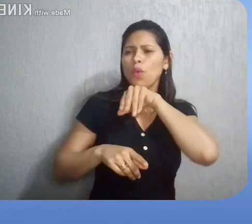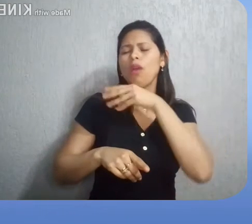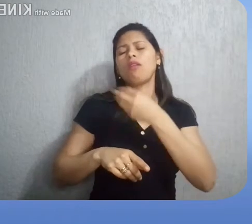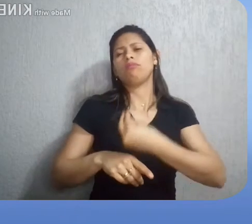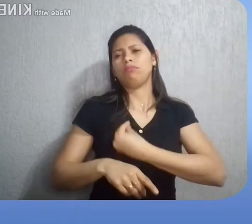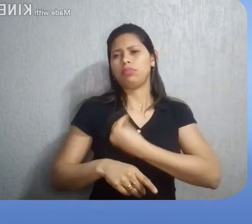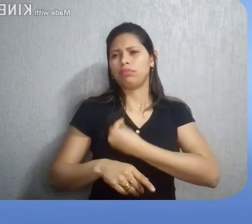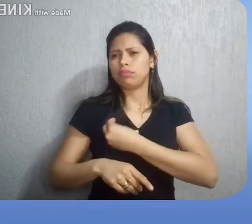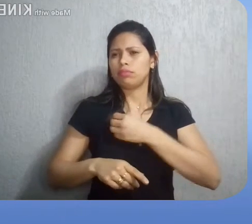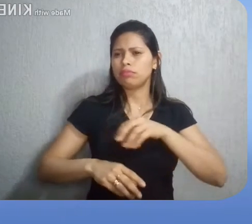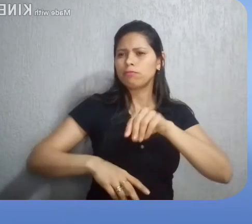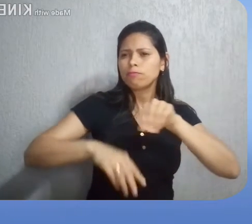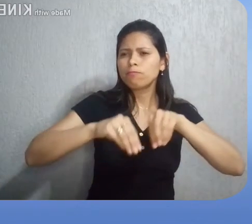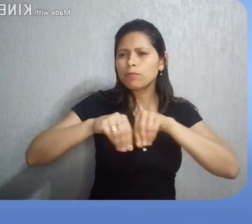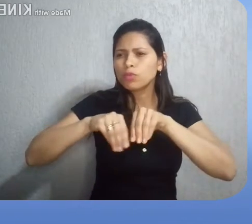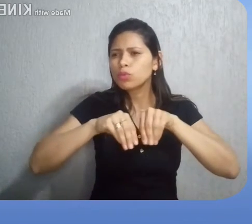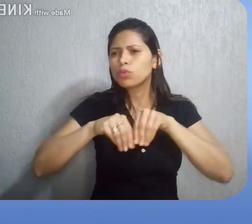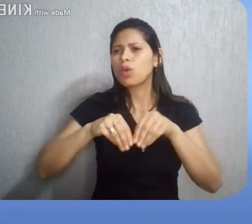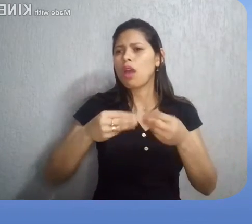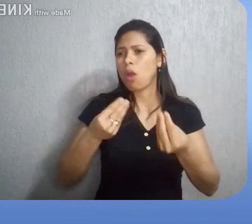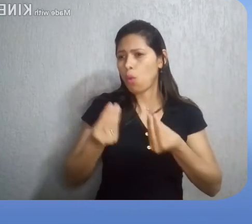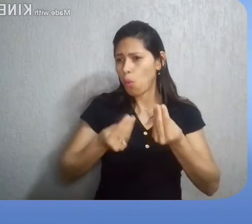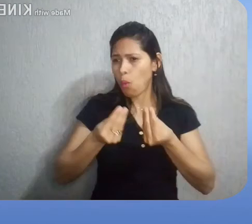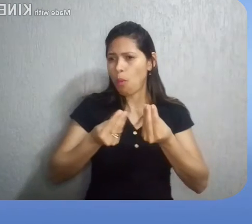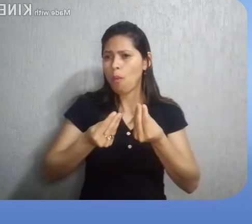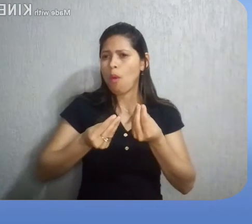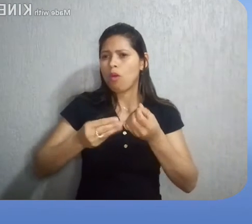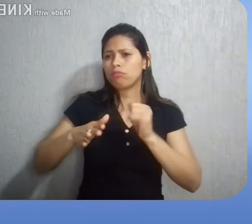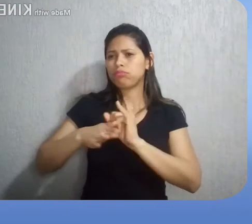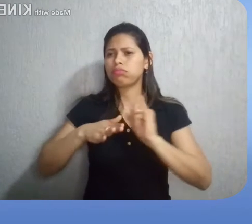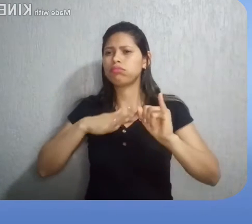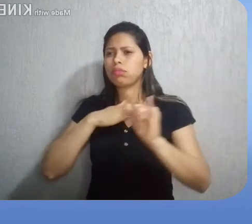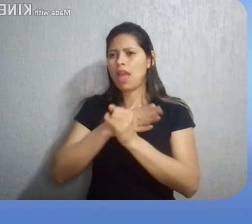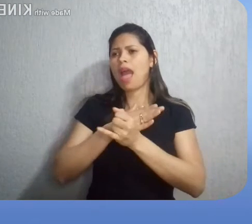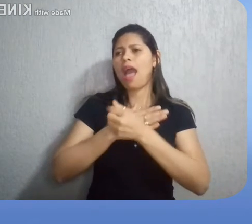em ilhas vulcânicas recentes, como no caso de Galápagos.